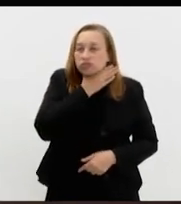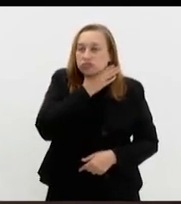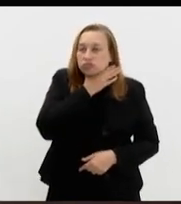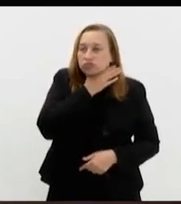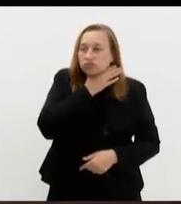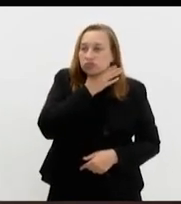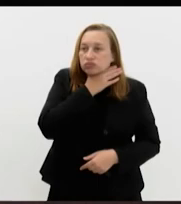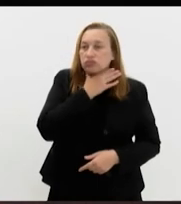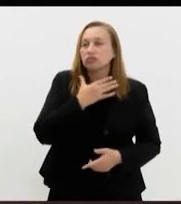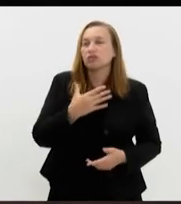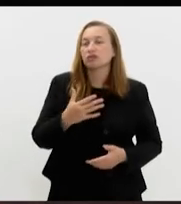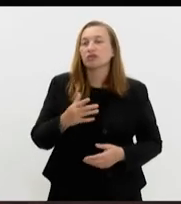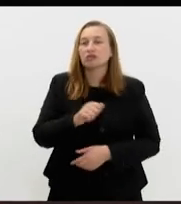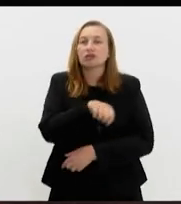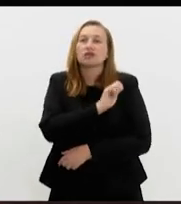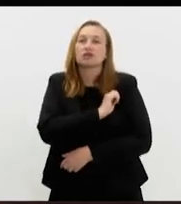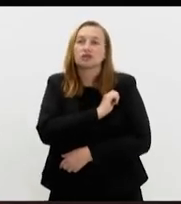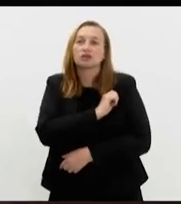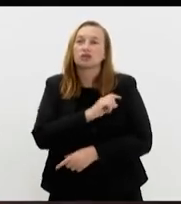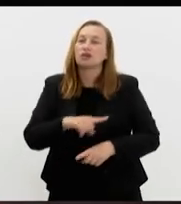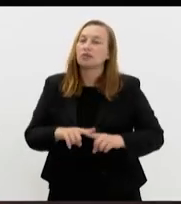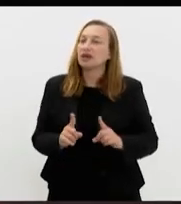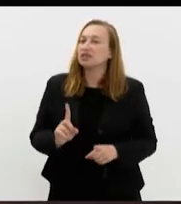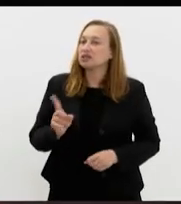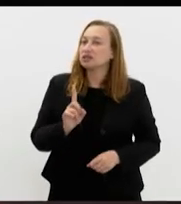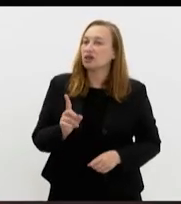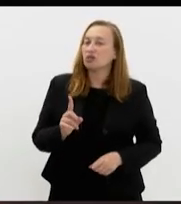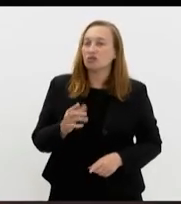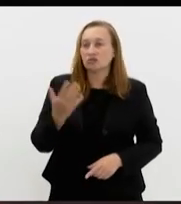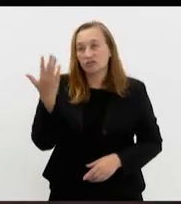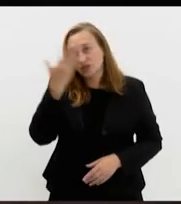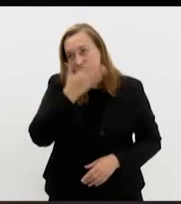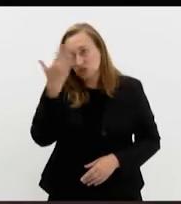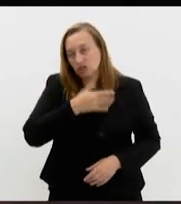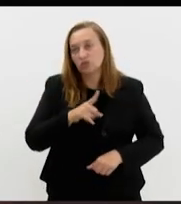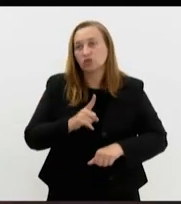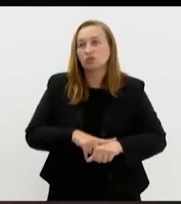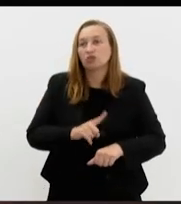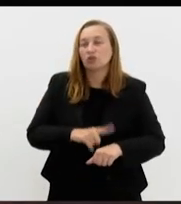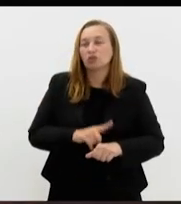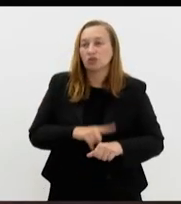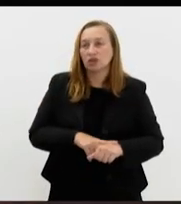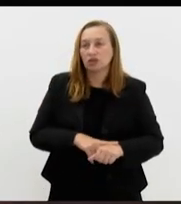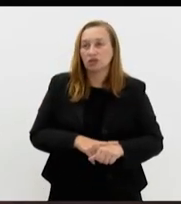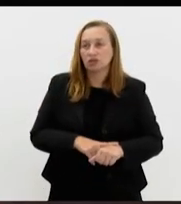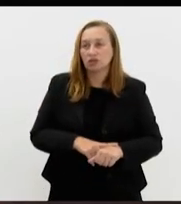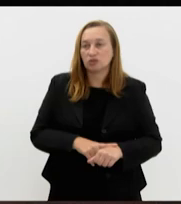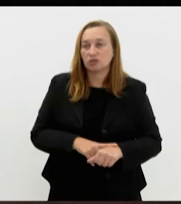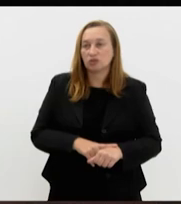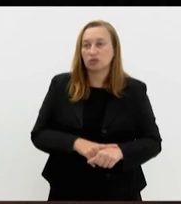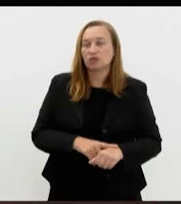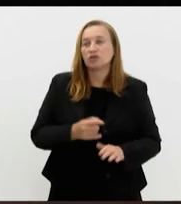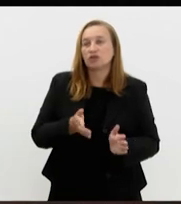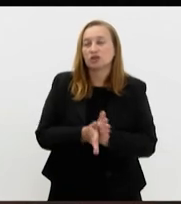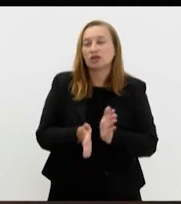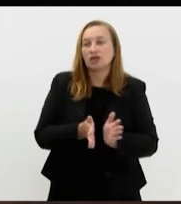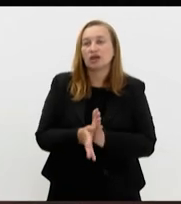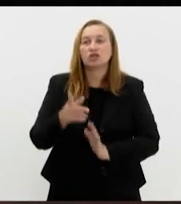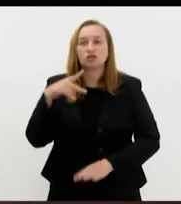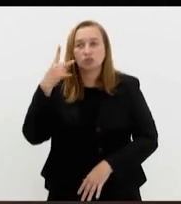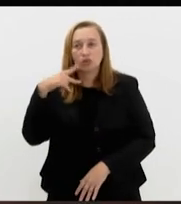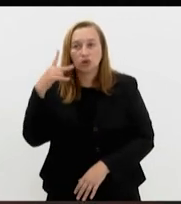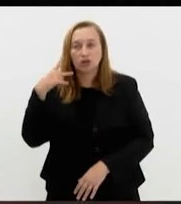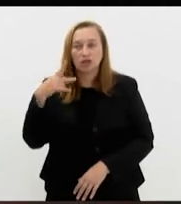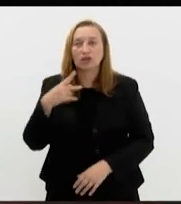a grave crise fiscal. Mas isso não é visto no momento que se aumenta de uma forma politiqueira